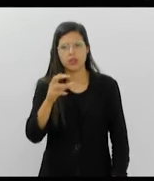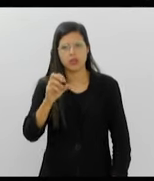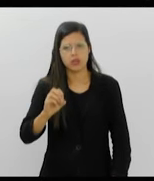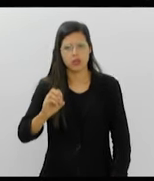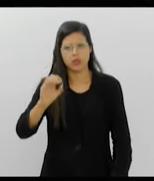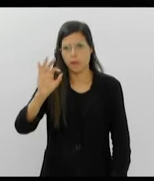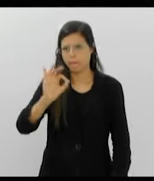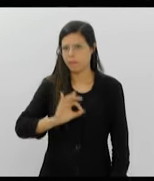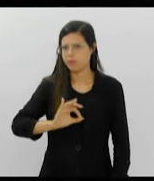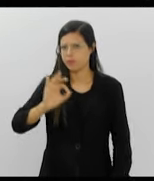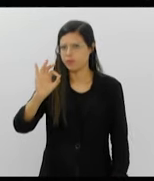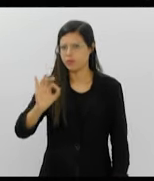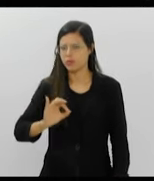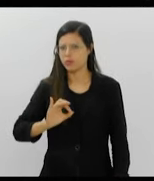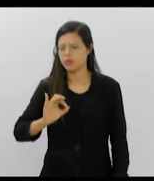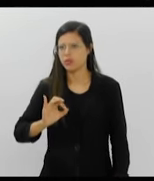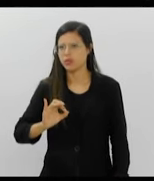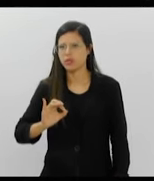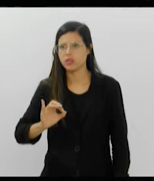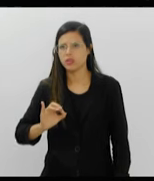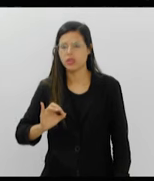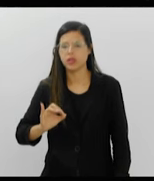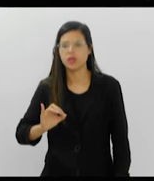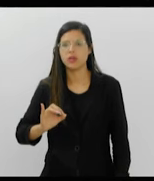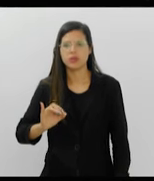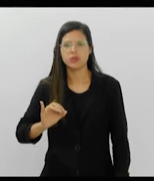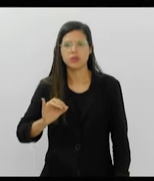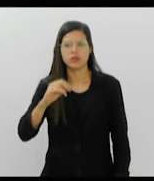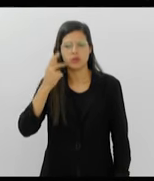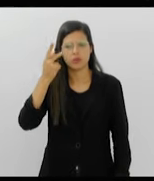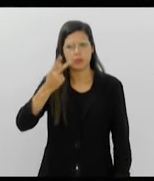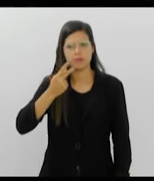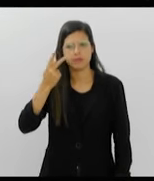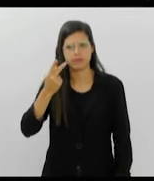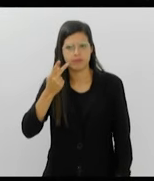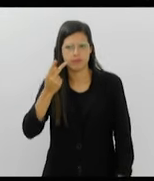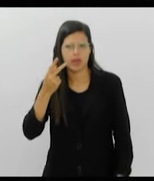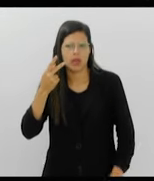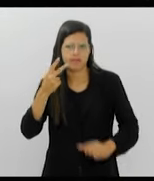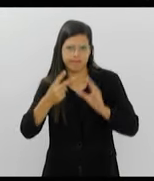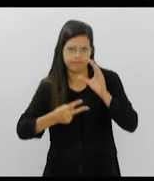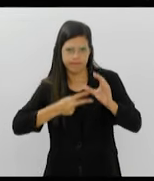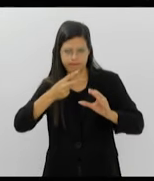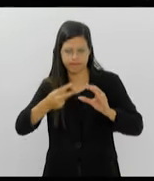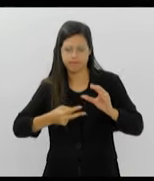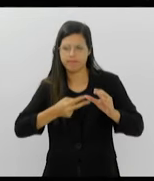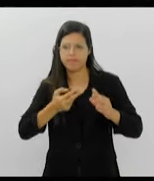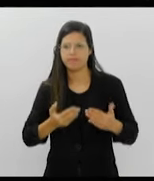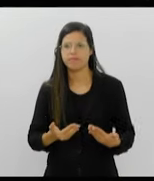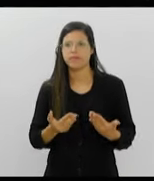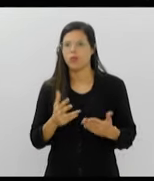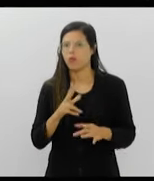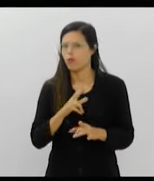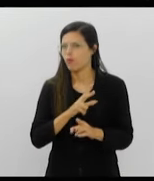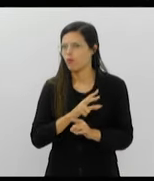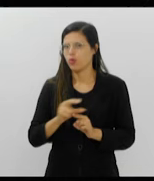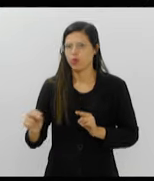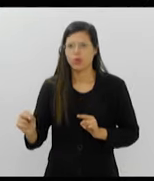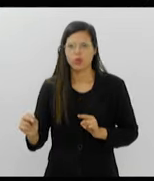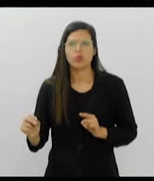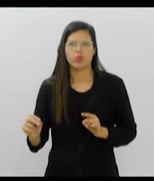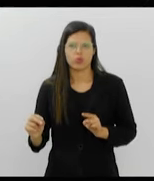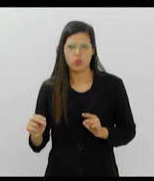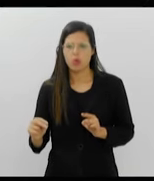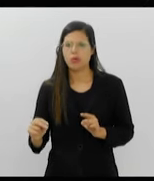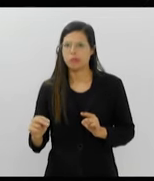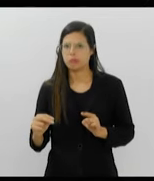30% do parlamento carioca. vitória absolutamente